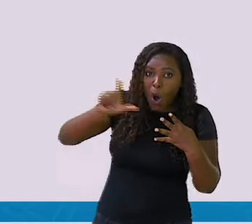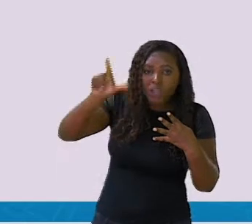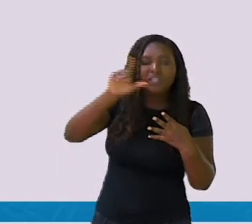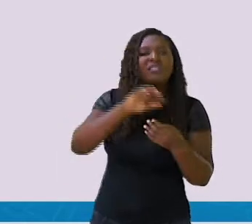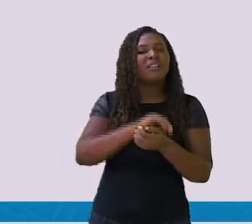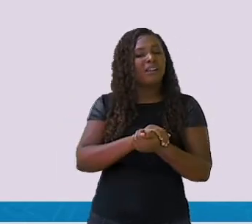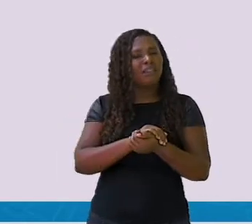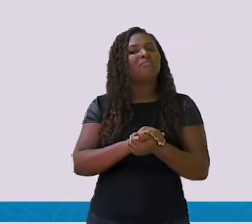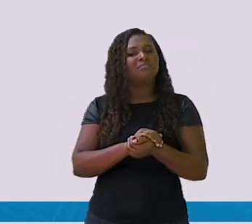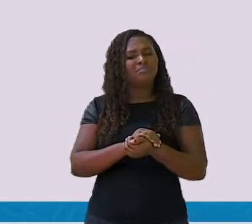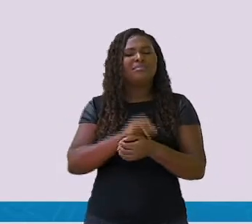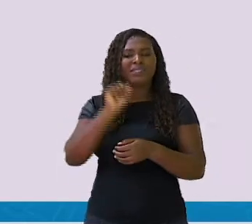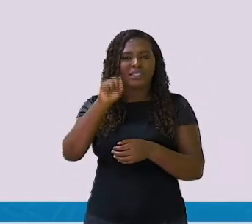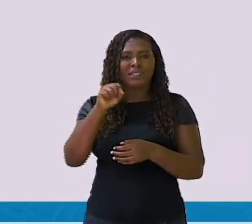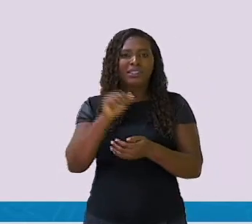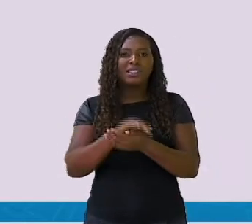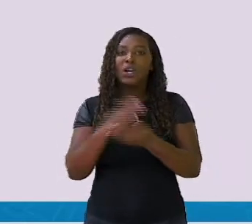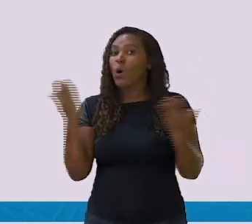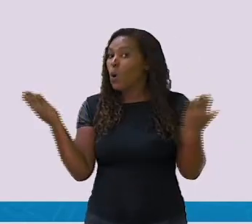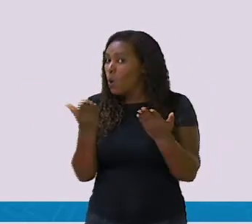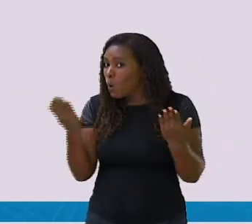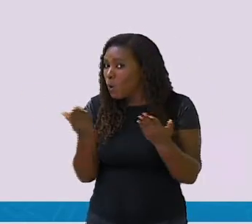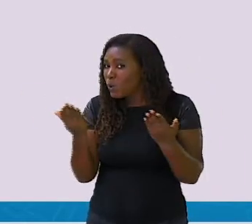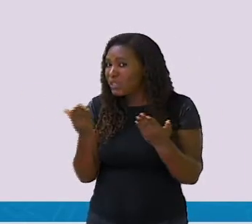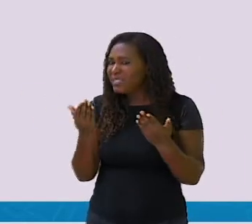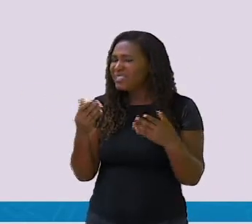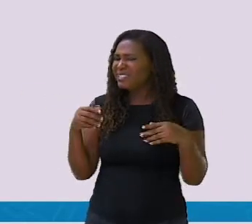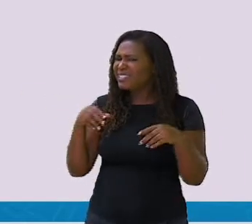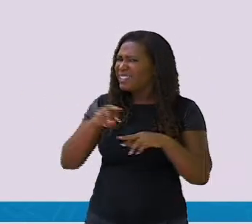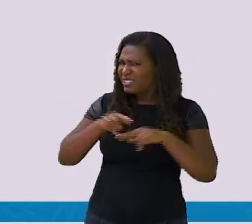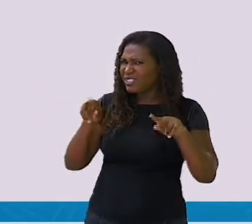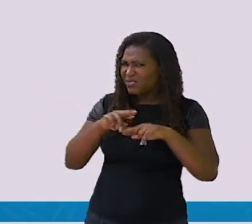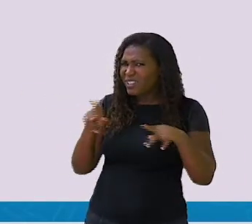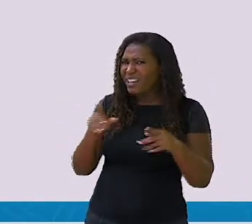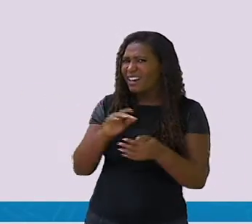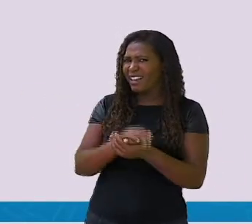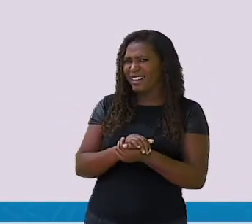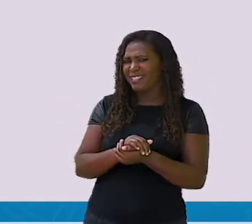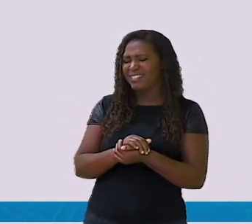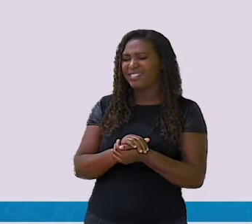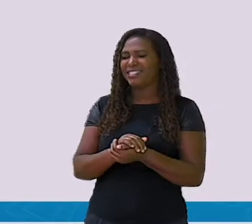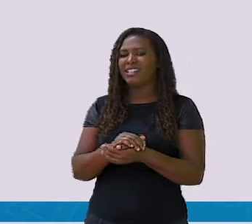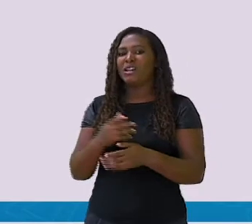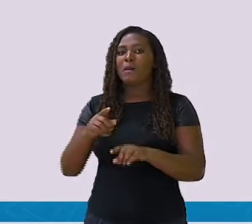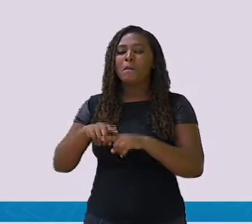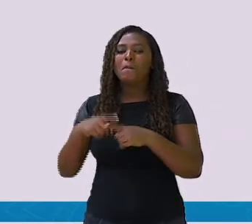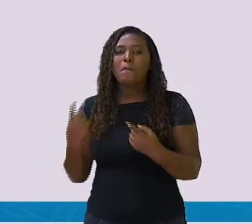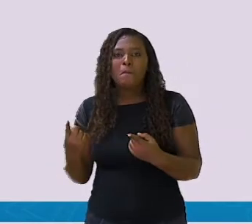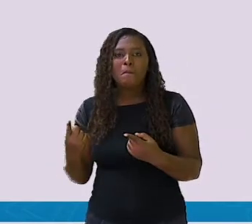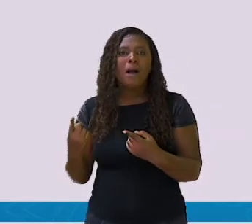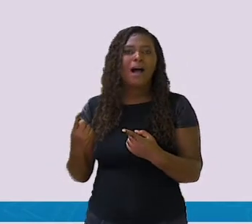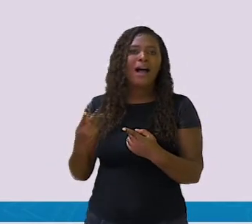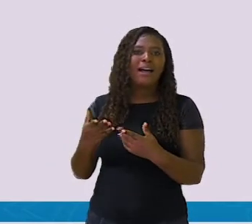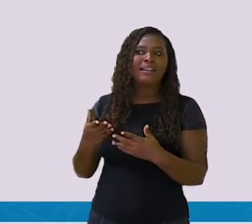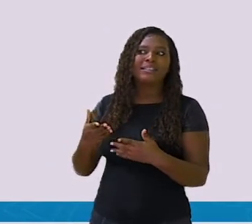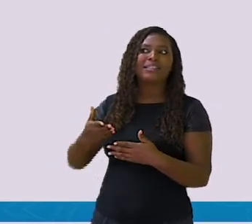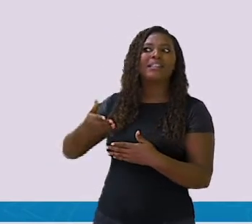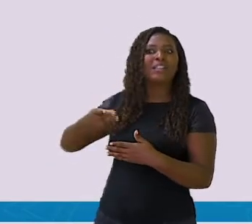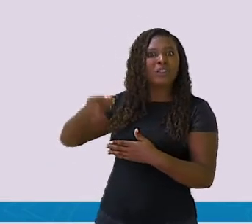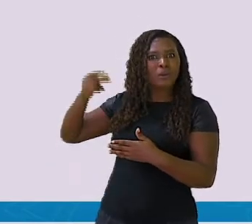A matemática, a lógica, essa questão aí já está um pouco mais próximo do que a gente vive, que mais